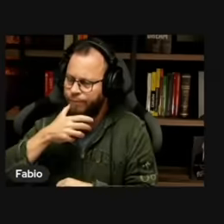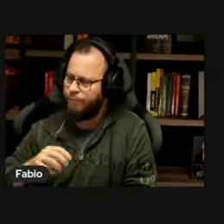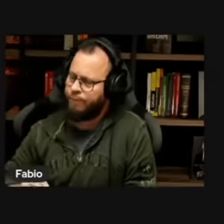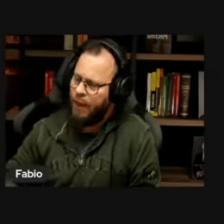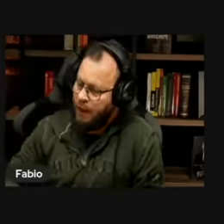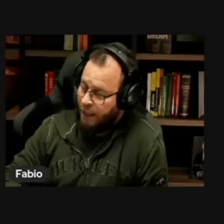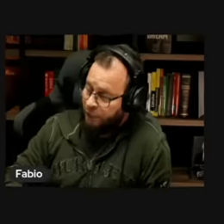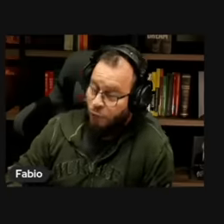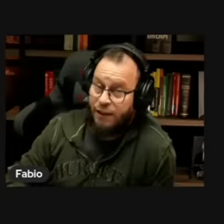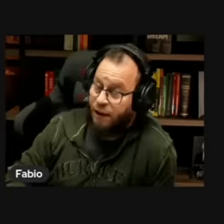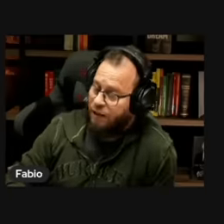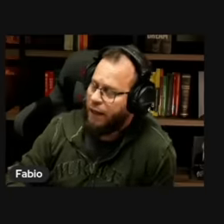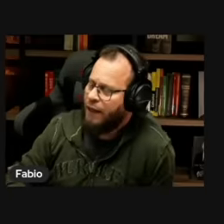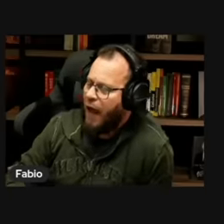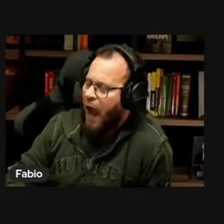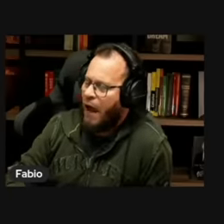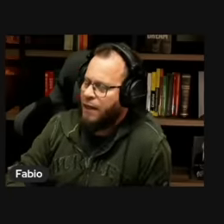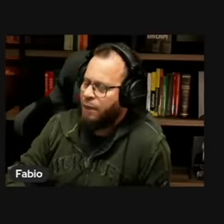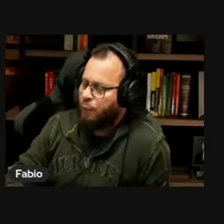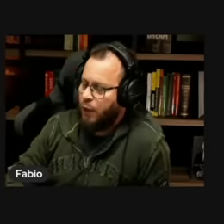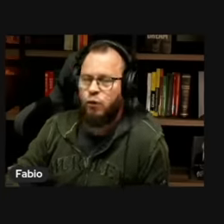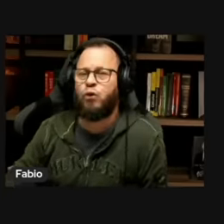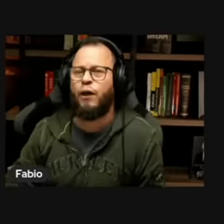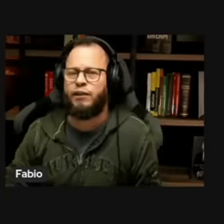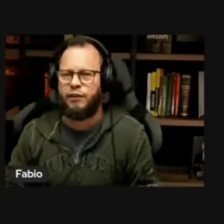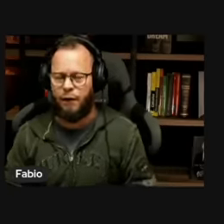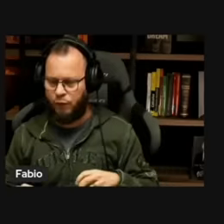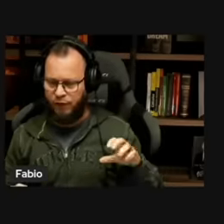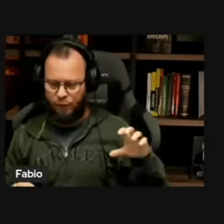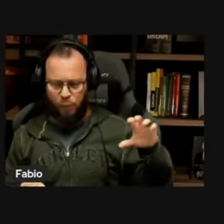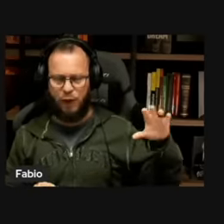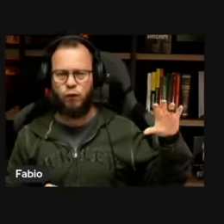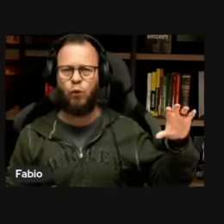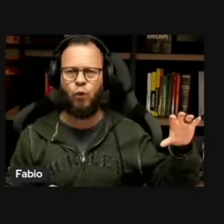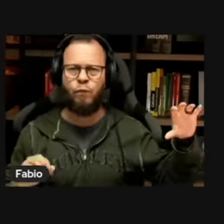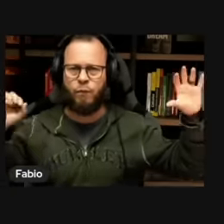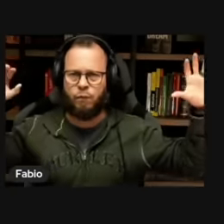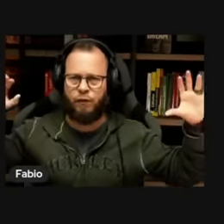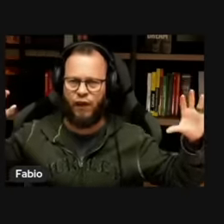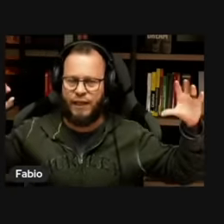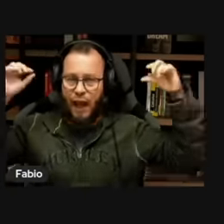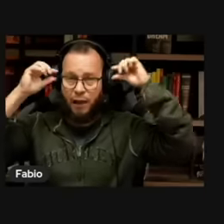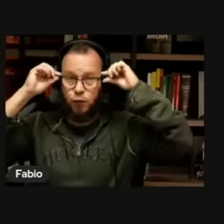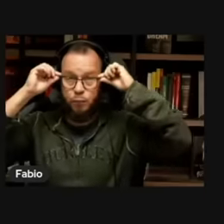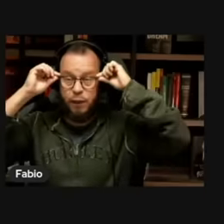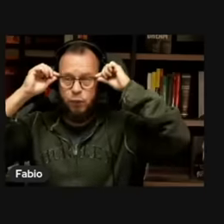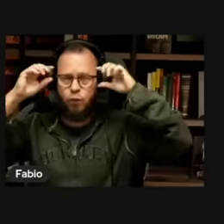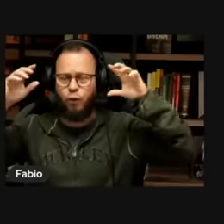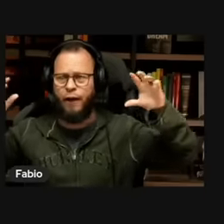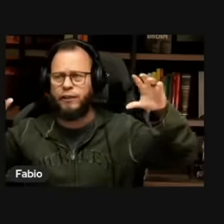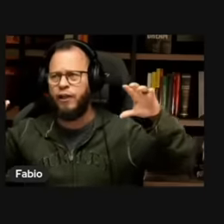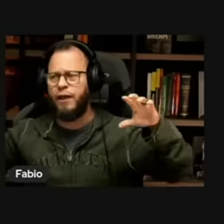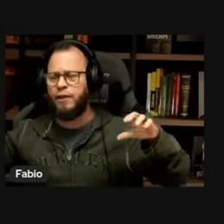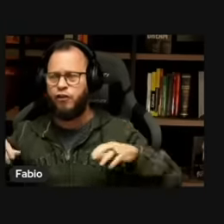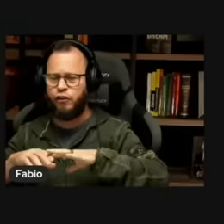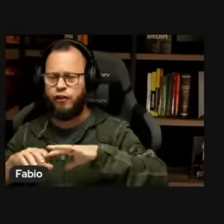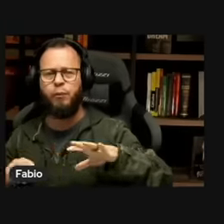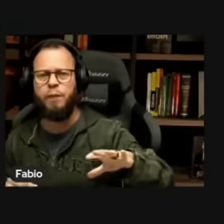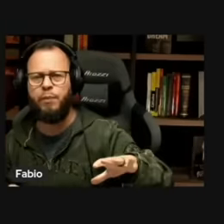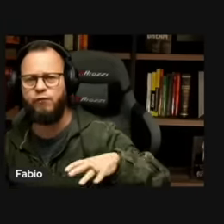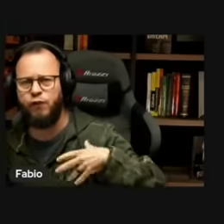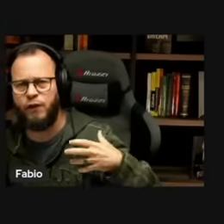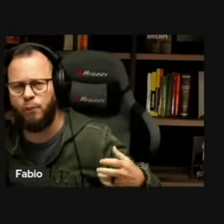resposta então você tá vendo aí aí plano dois né então você viu plano um feriado plano dois